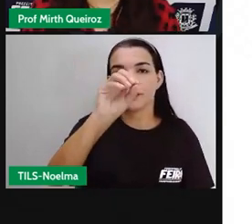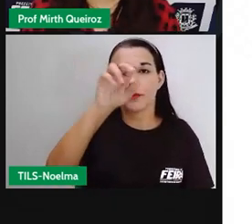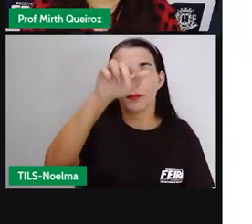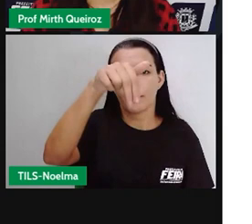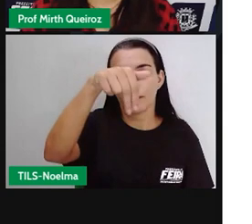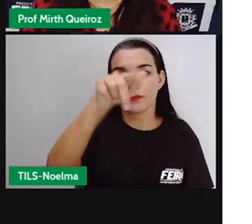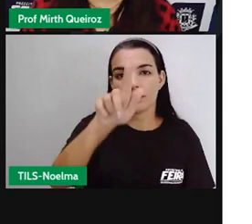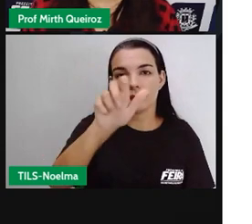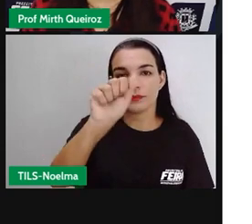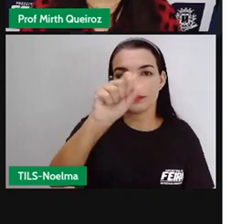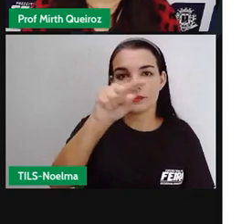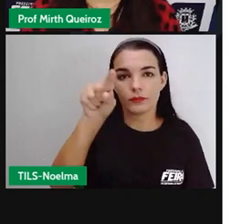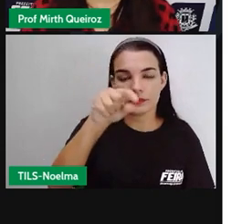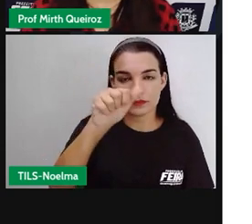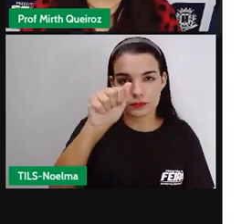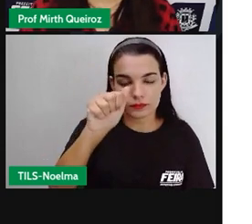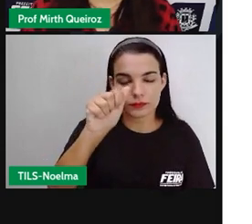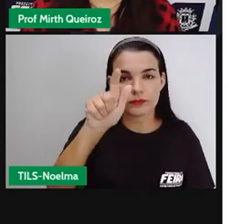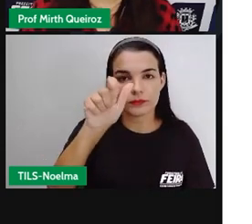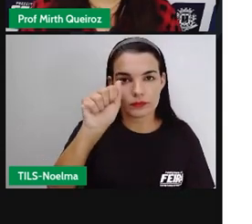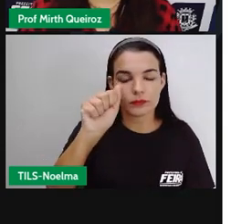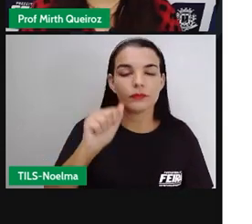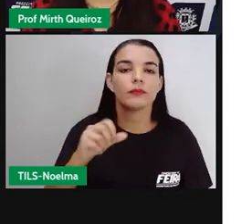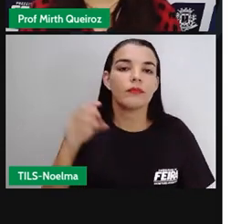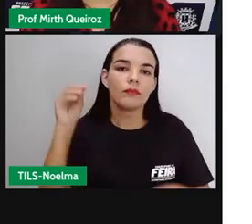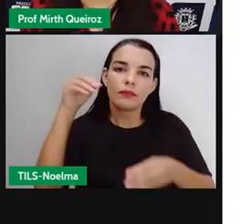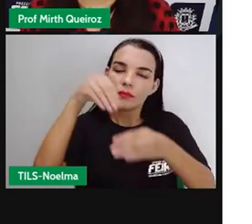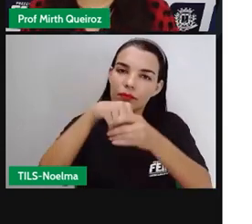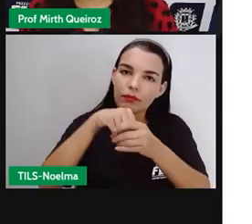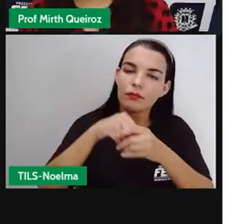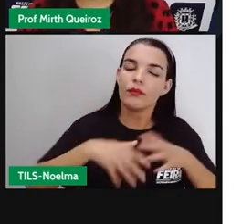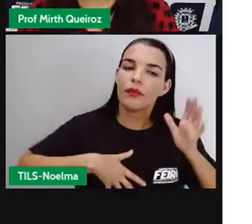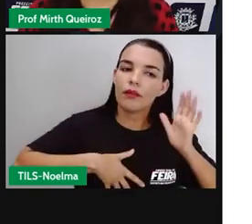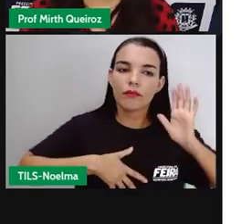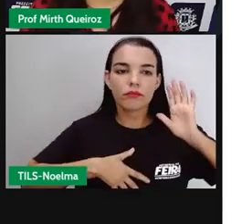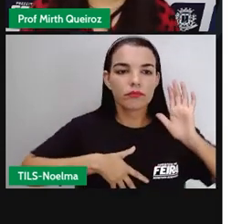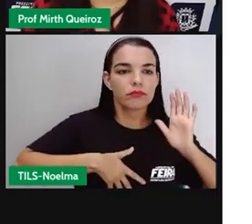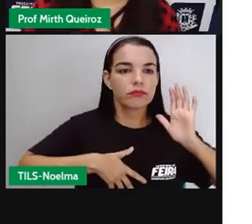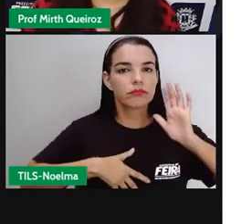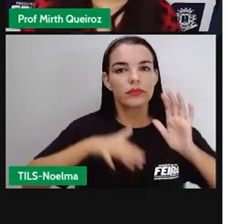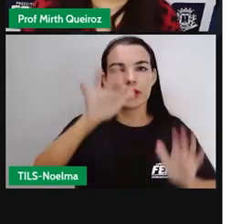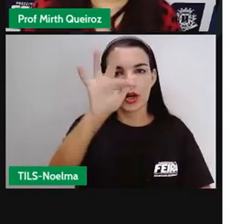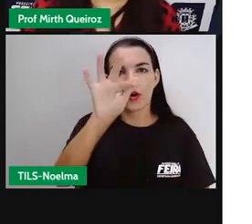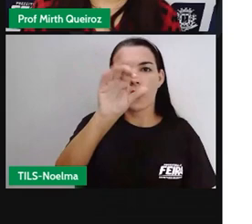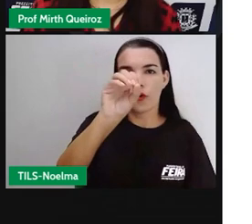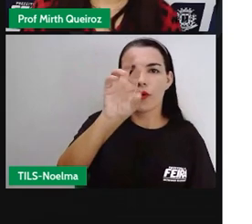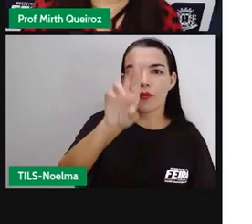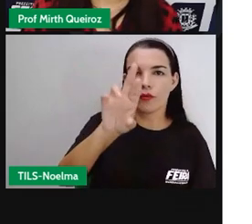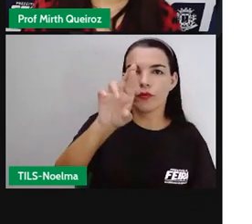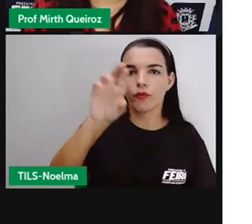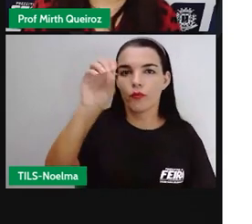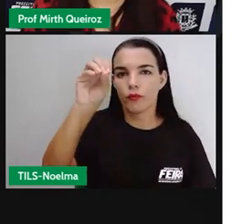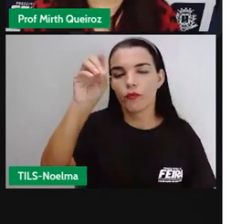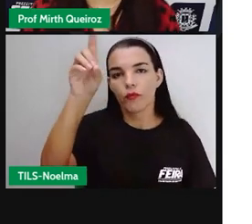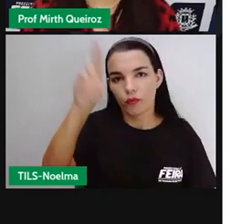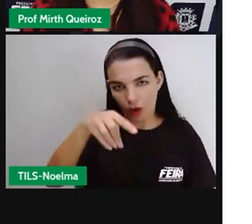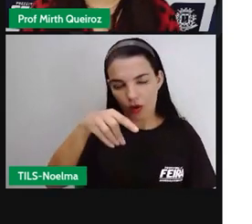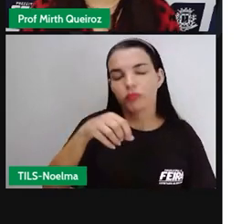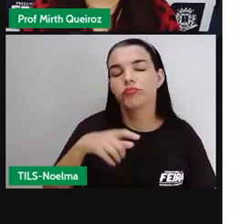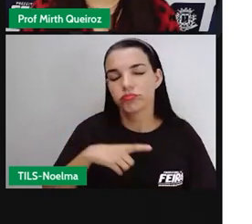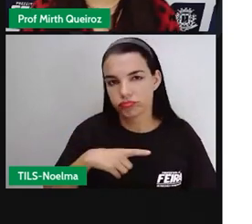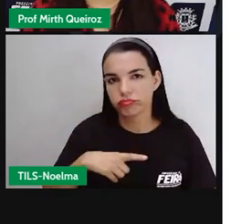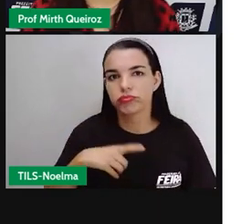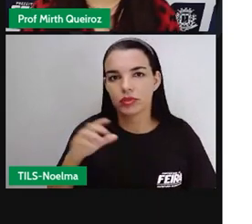Está muito presente aí o ritmo de dança forró aí também, embora o forró também